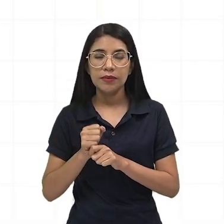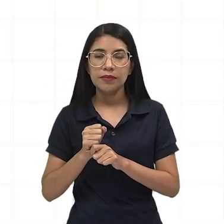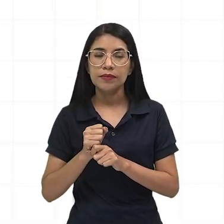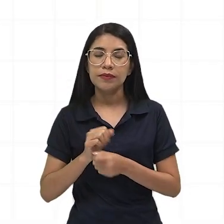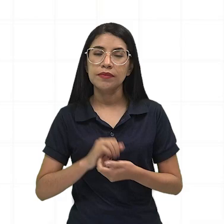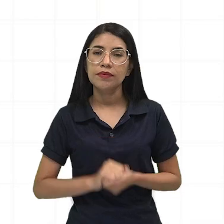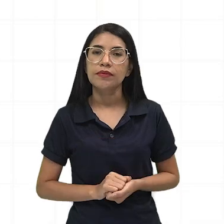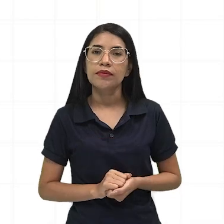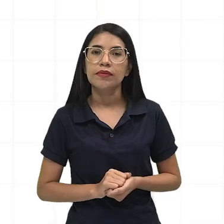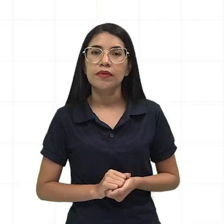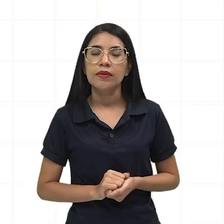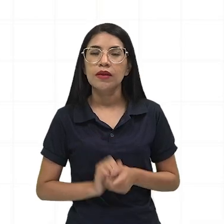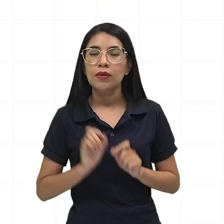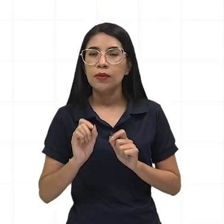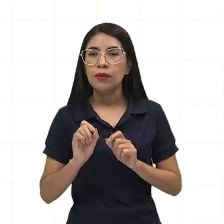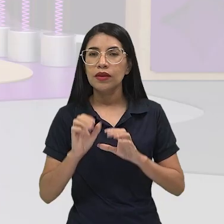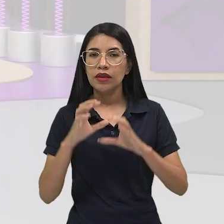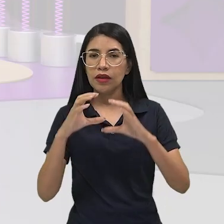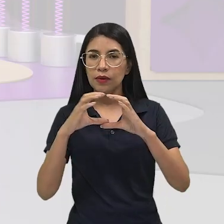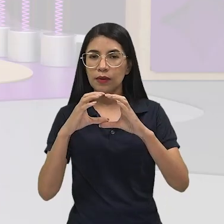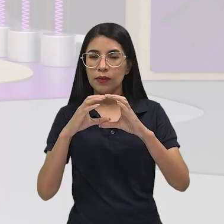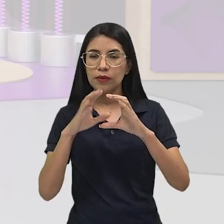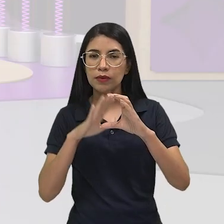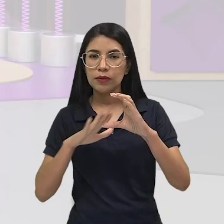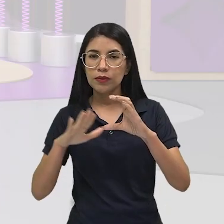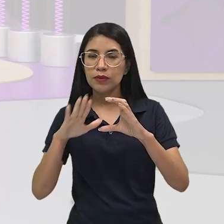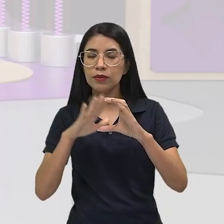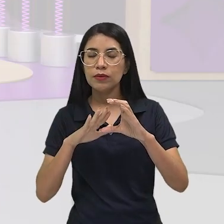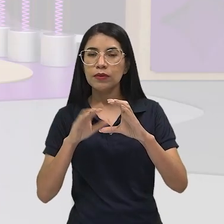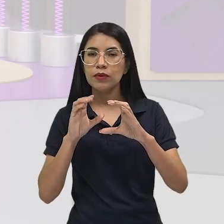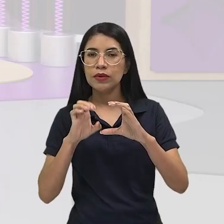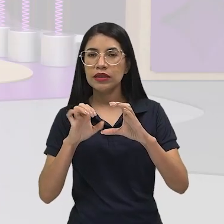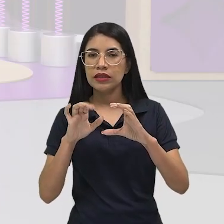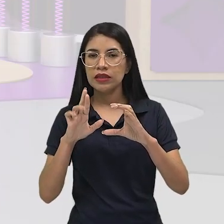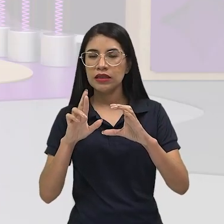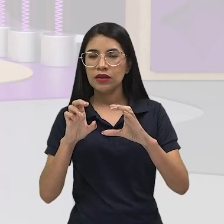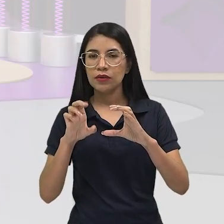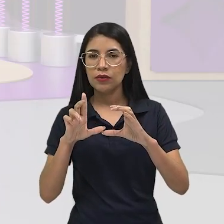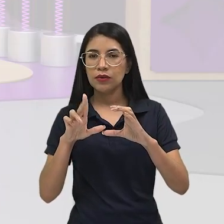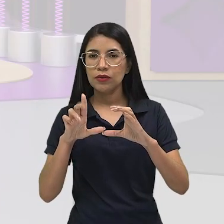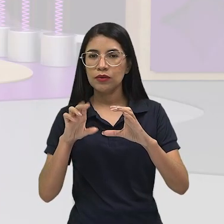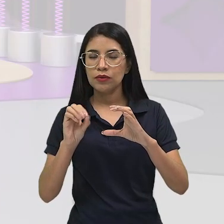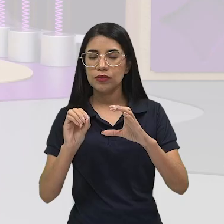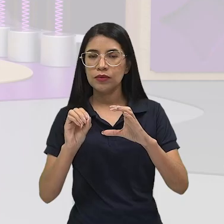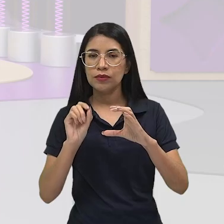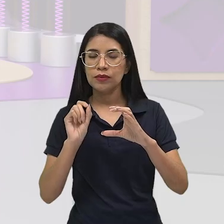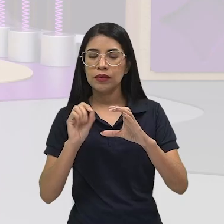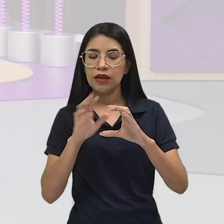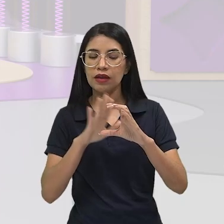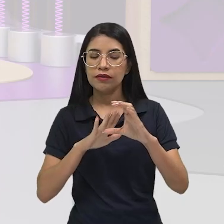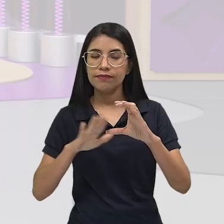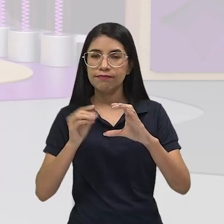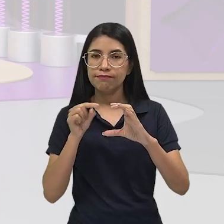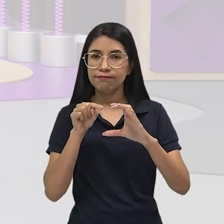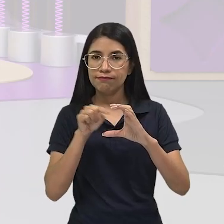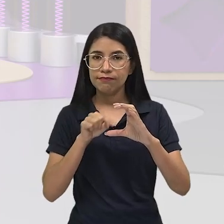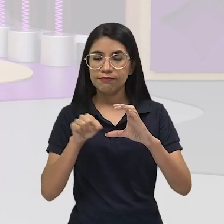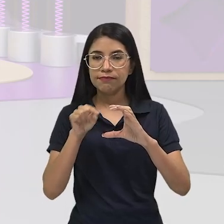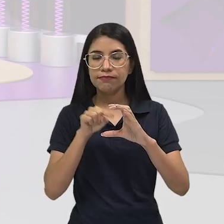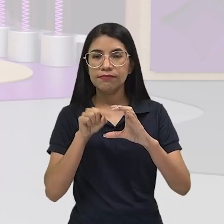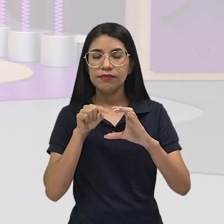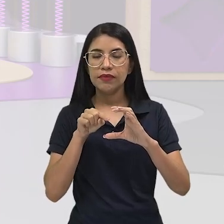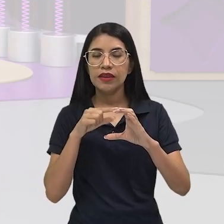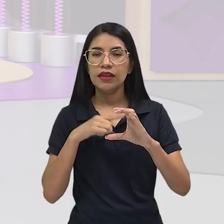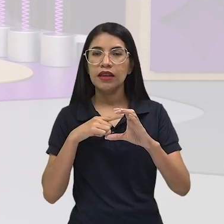que é o círculo? O círculo, na realidade, é uma região interna